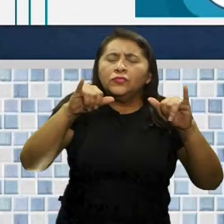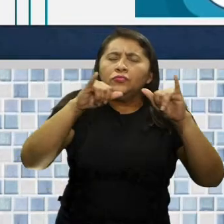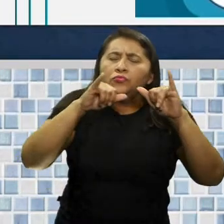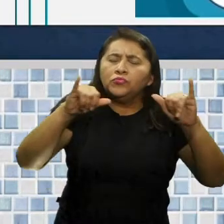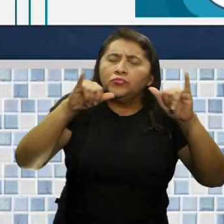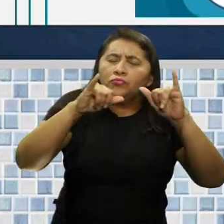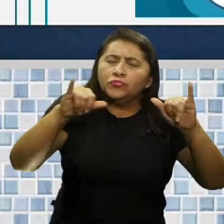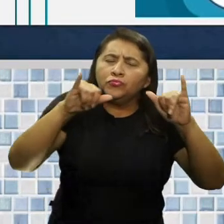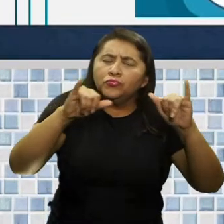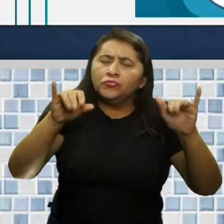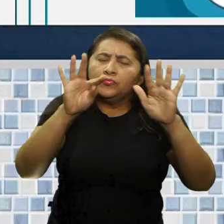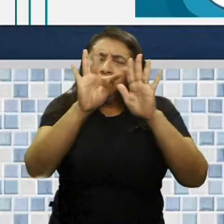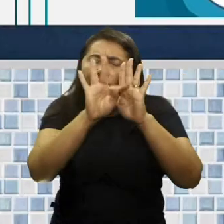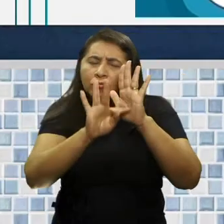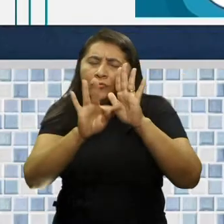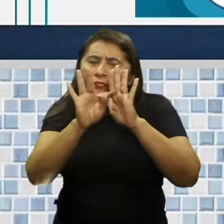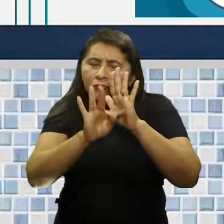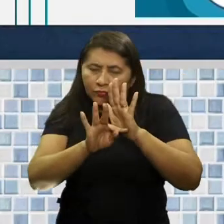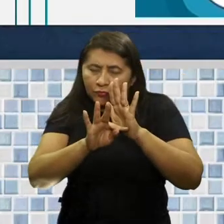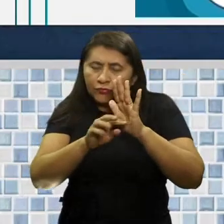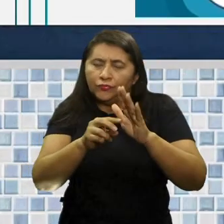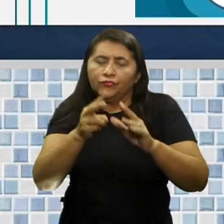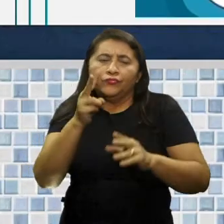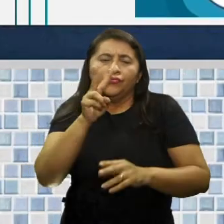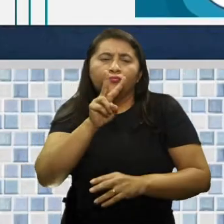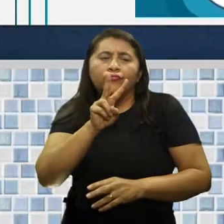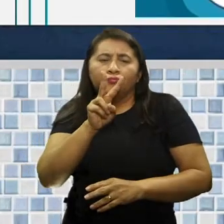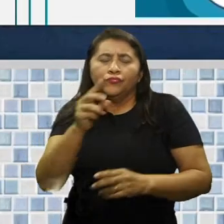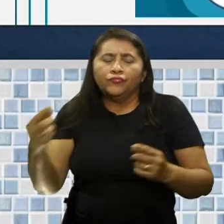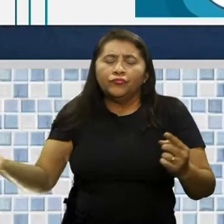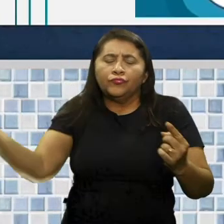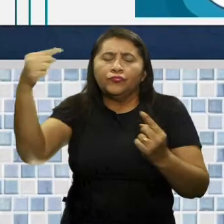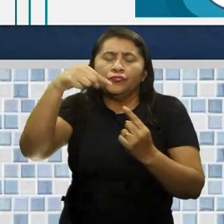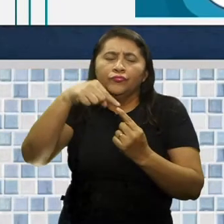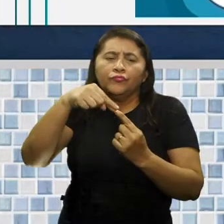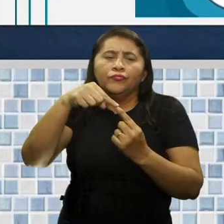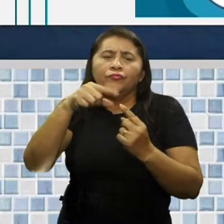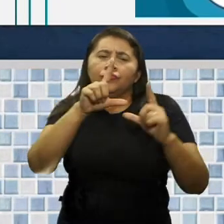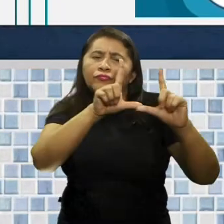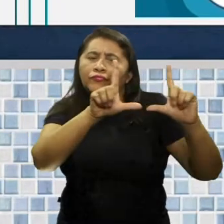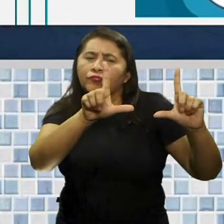toda a informação, textual que a gente já viu, qual o objetivo deste poster?